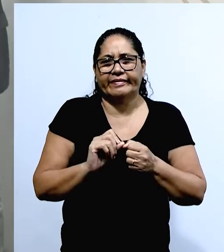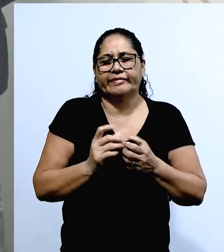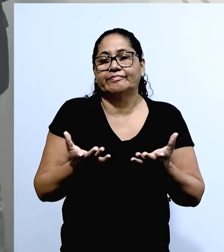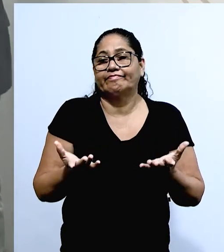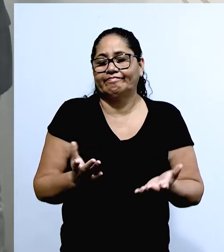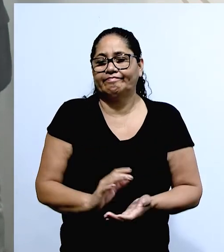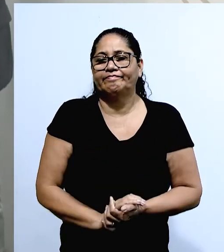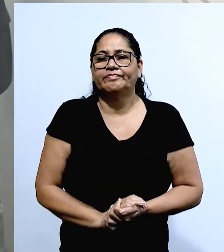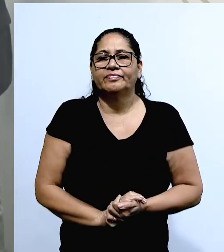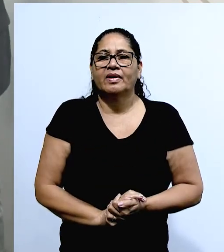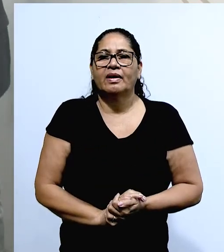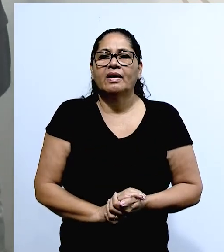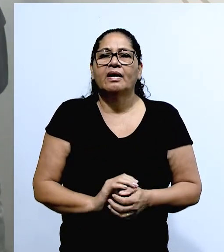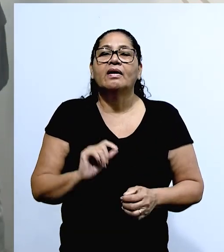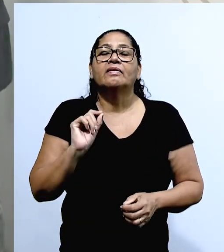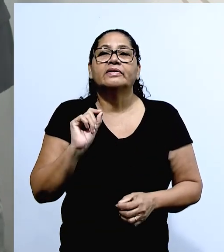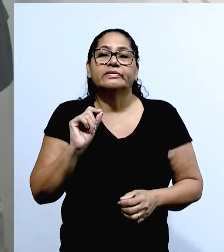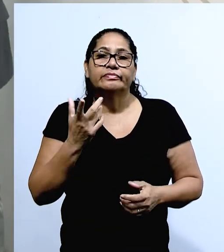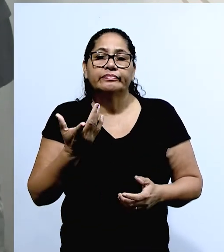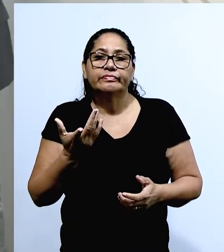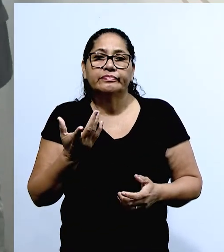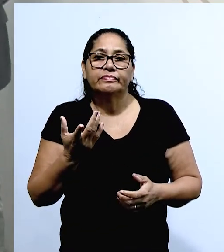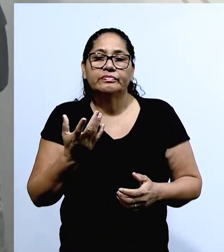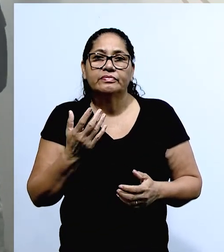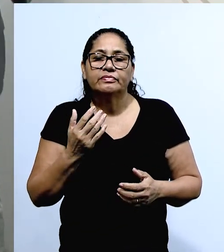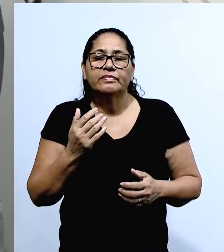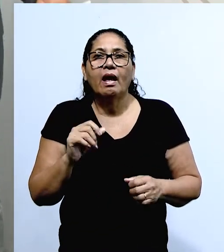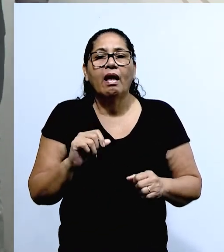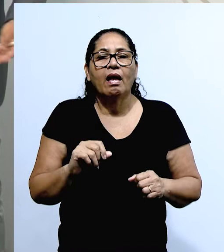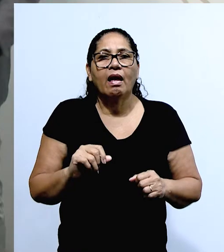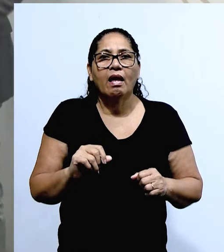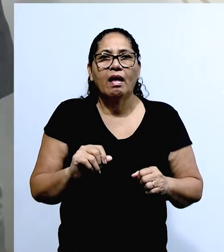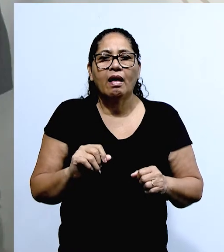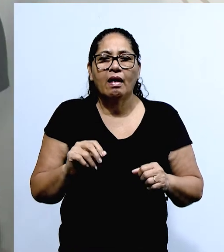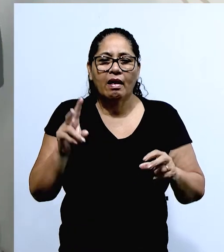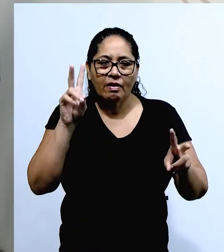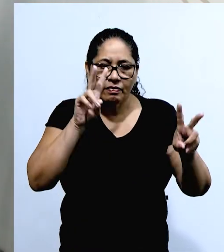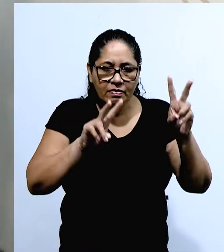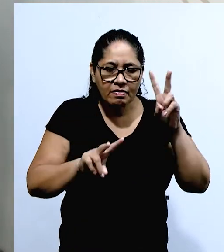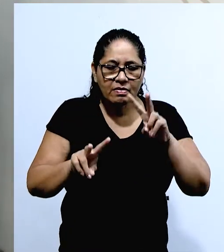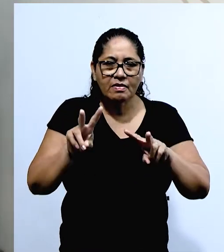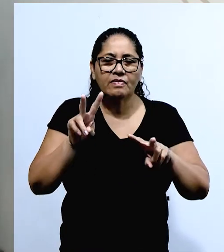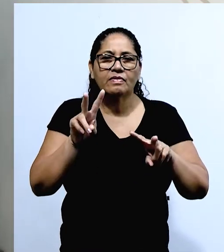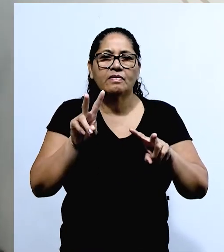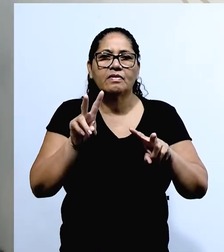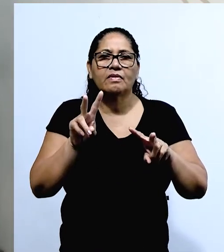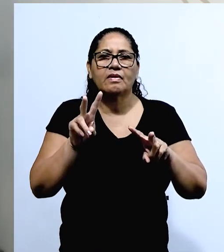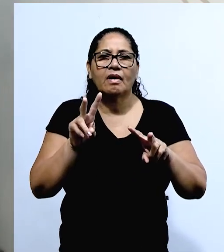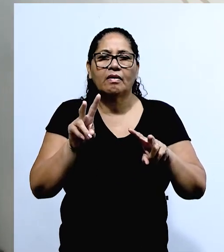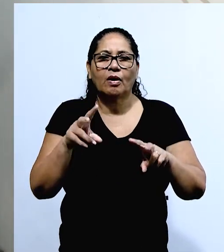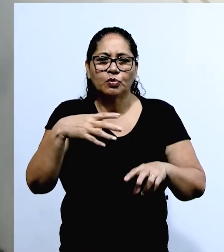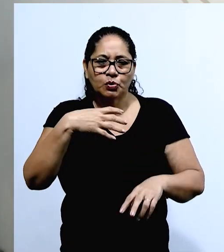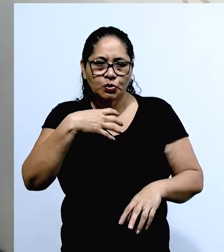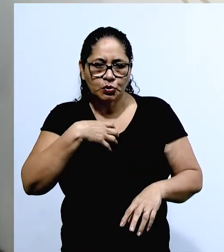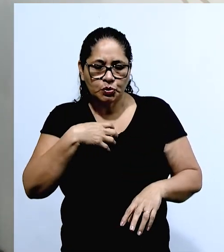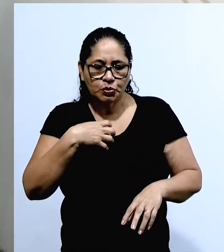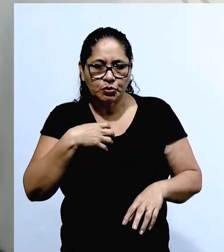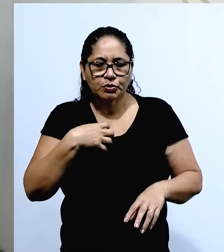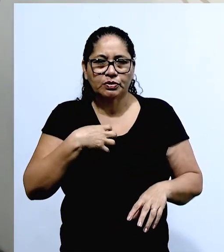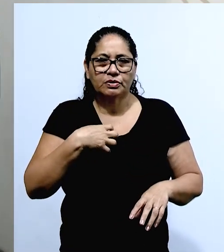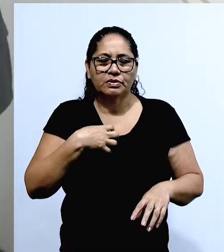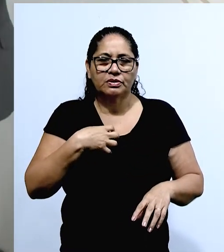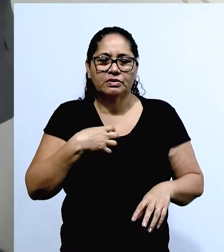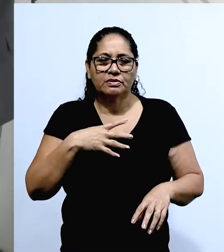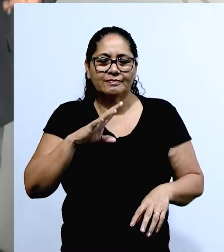muito tempo, né? Então eu tenho que fazer o quê? Qual que é a minha principal atribuição? A missão busca isso. Já a visão vai buscar o quê? A forma com a qual você quer